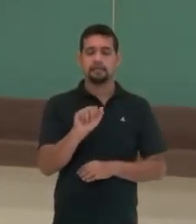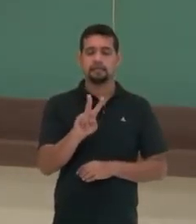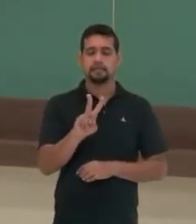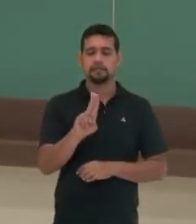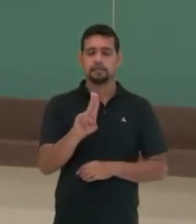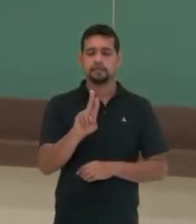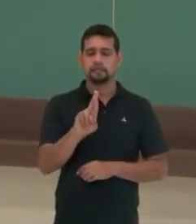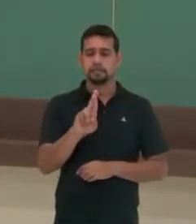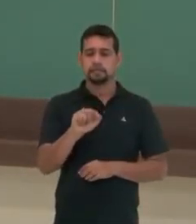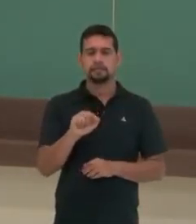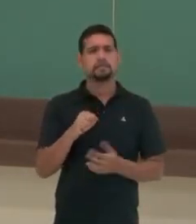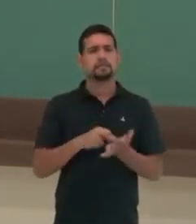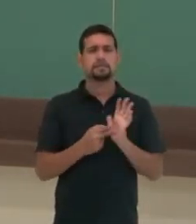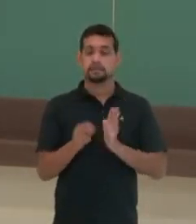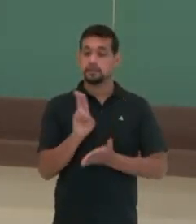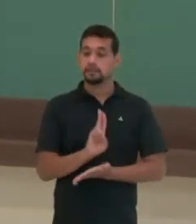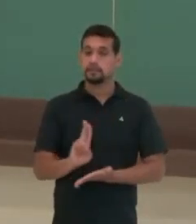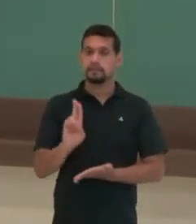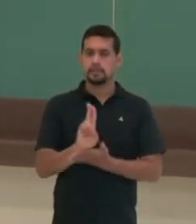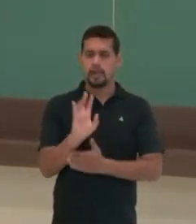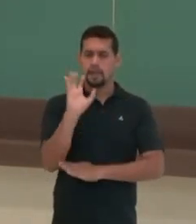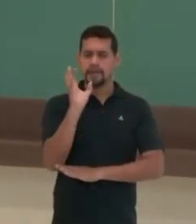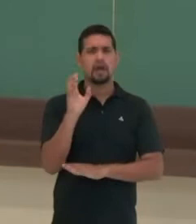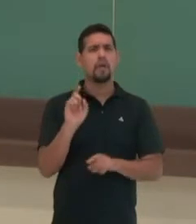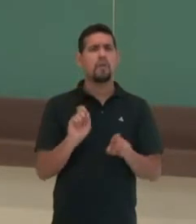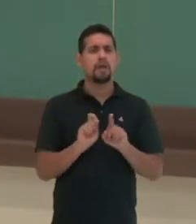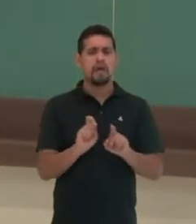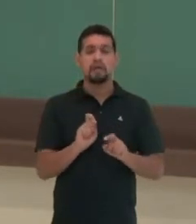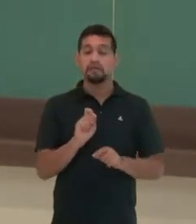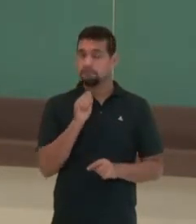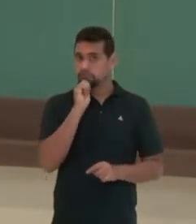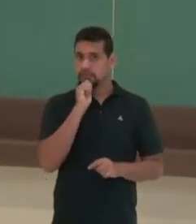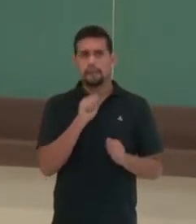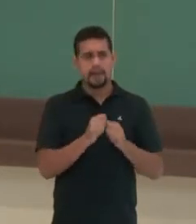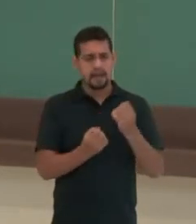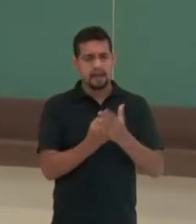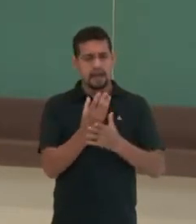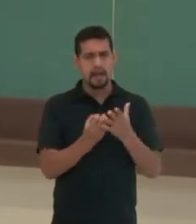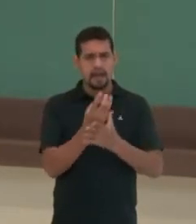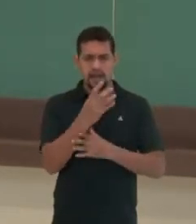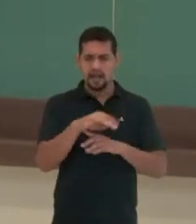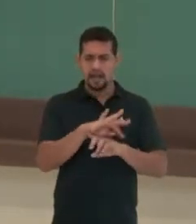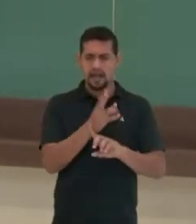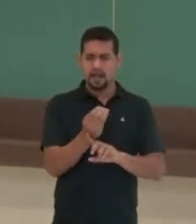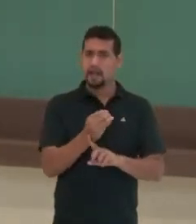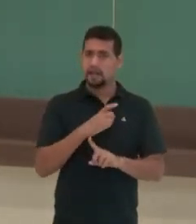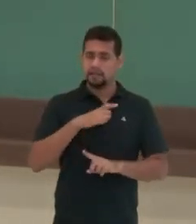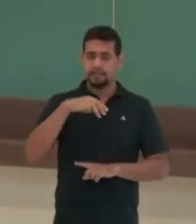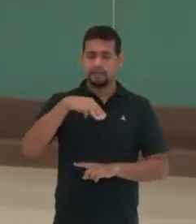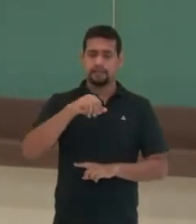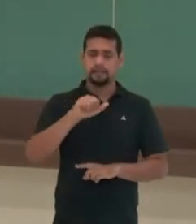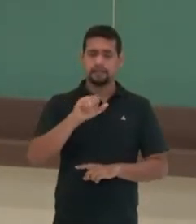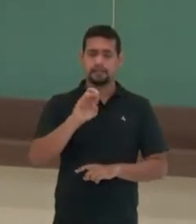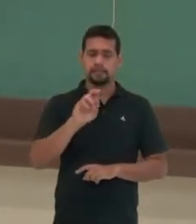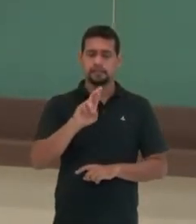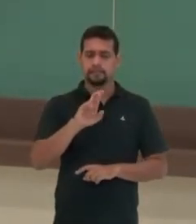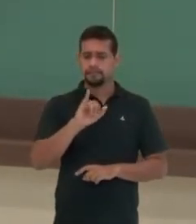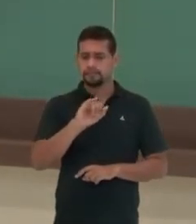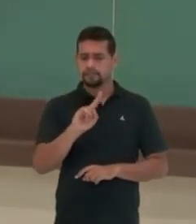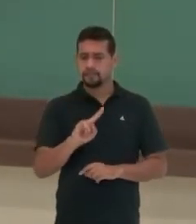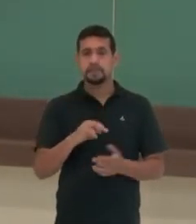xilogravura, na qual se utiliza a madeira como matriz. Então para criar essa arte tem a matriz na madeira, Então